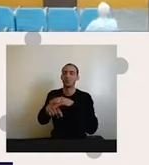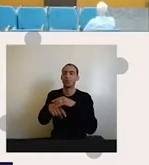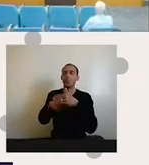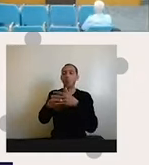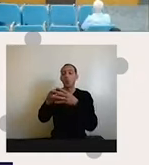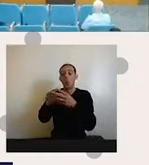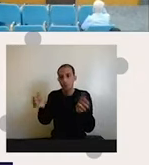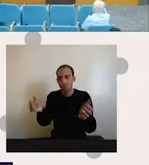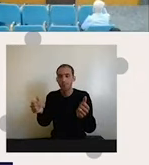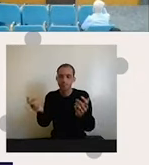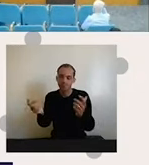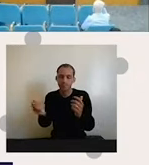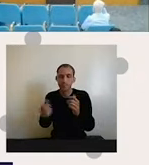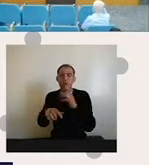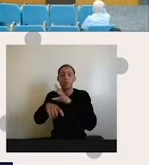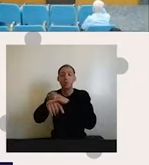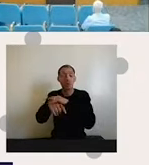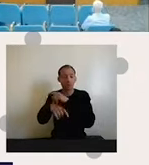Muito obrigado.